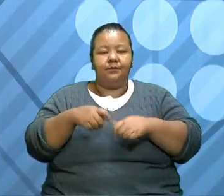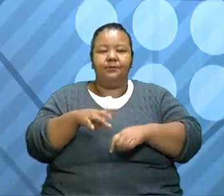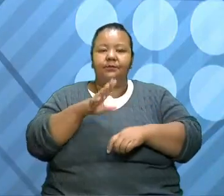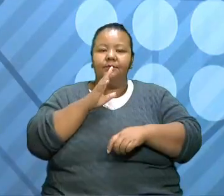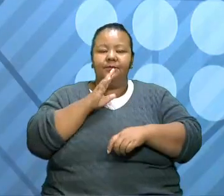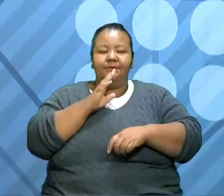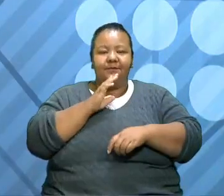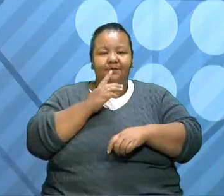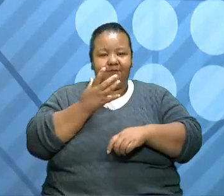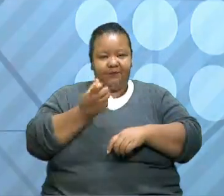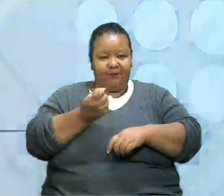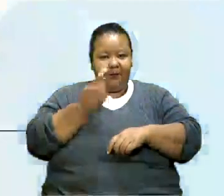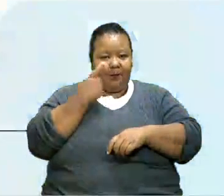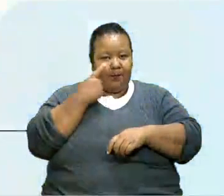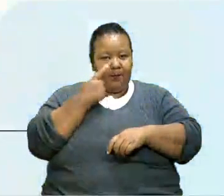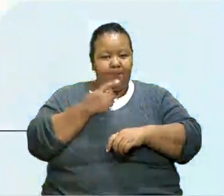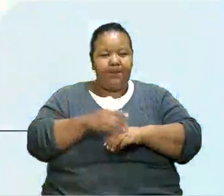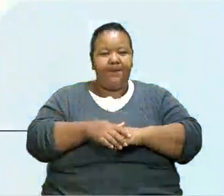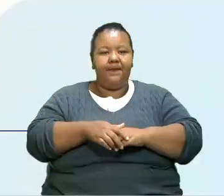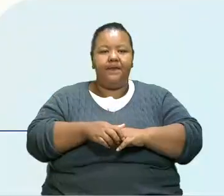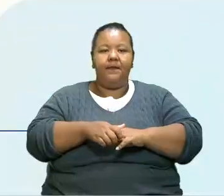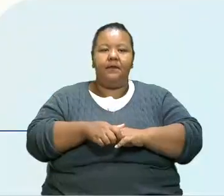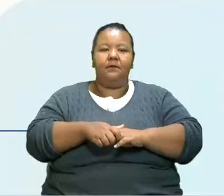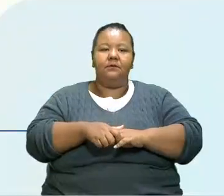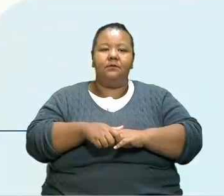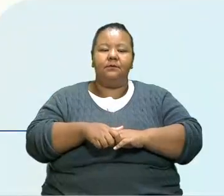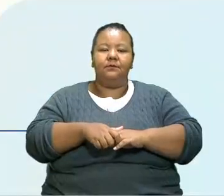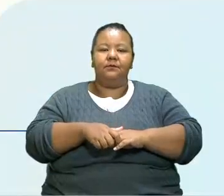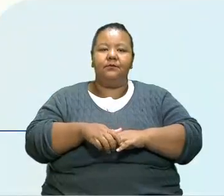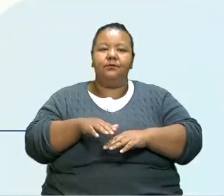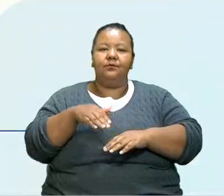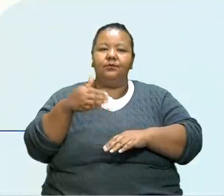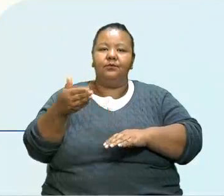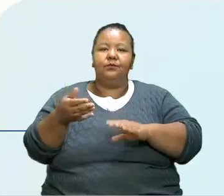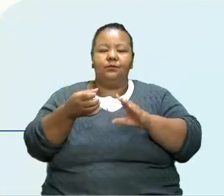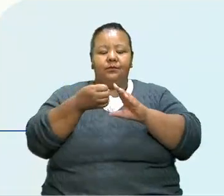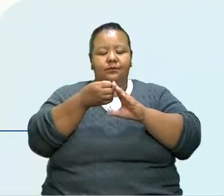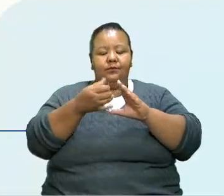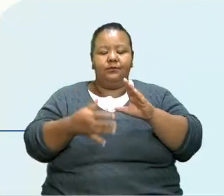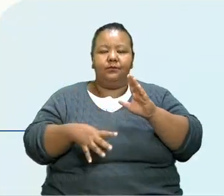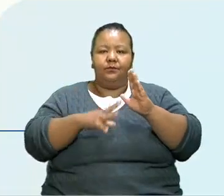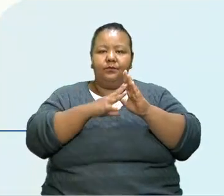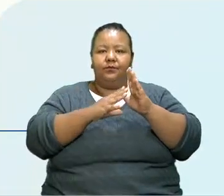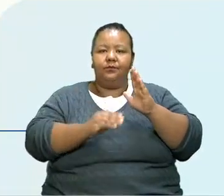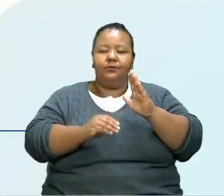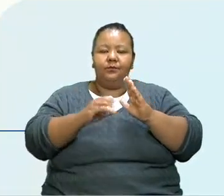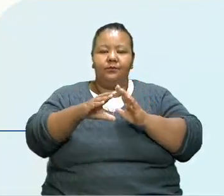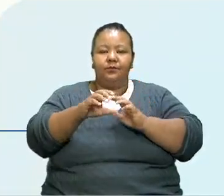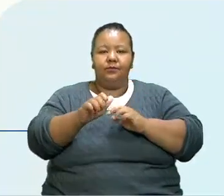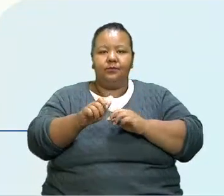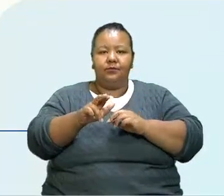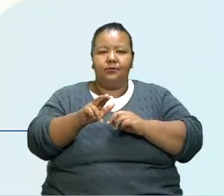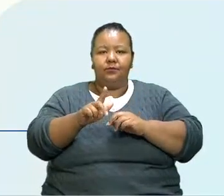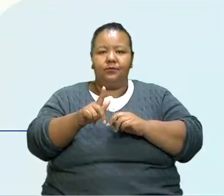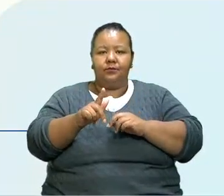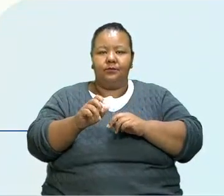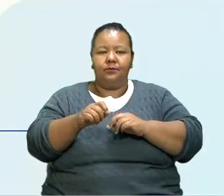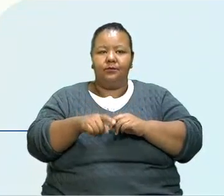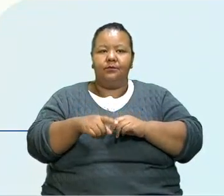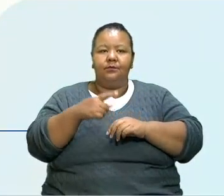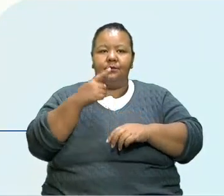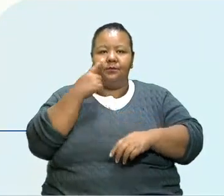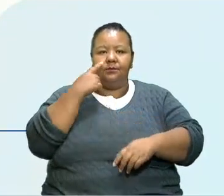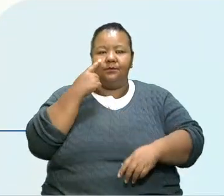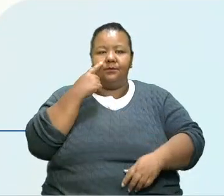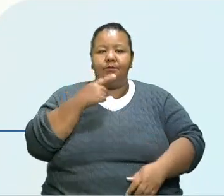conhecer. Vamos ver? Então, quais são as características do modelo do cargo? Um funcionário que ele está